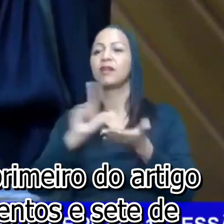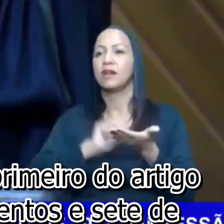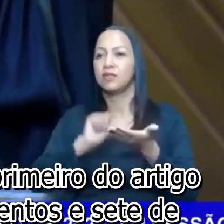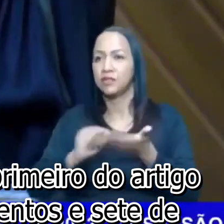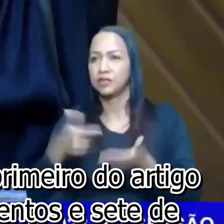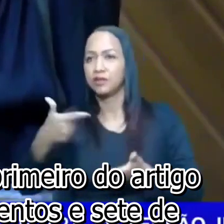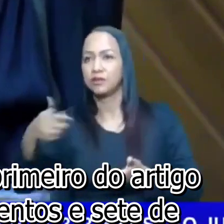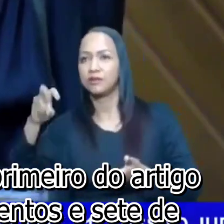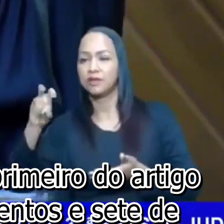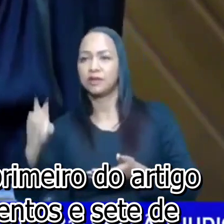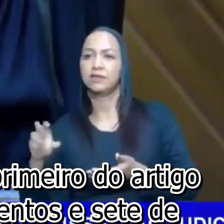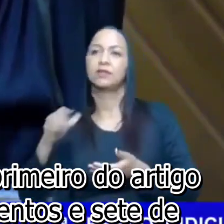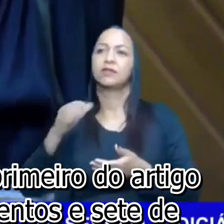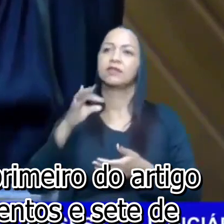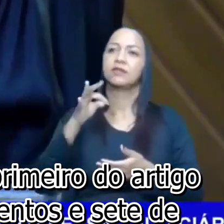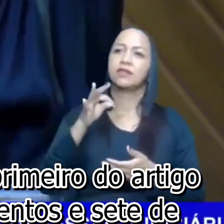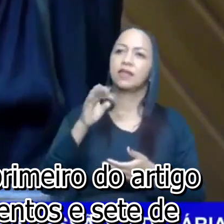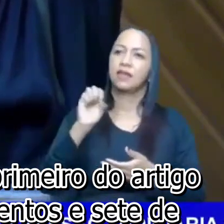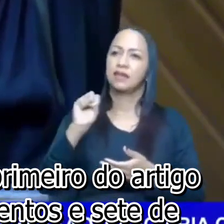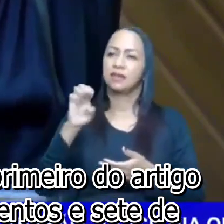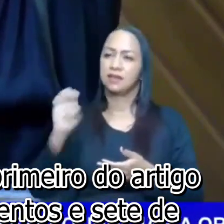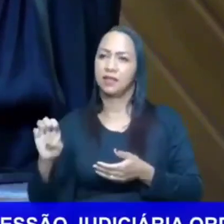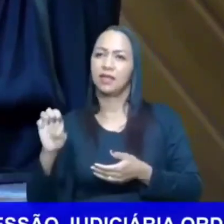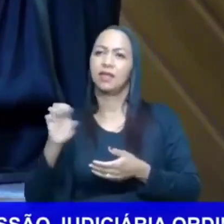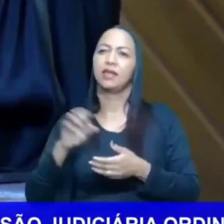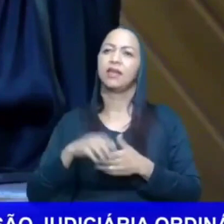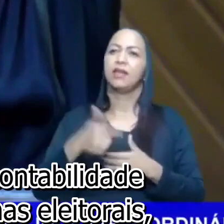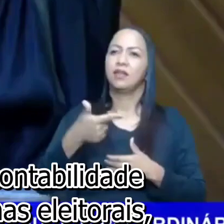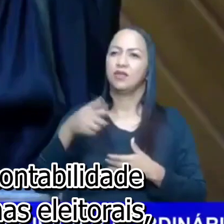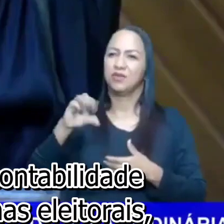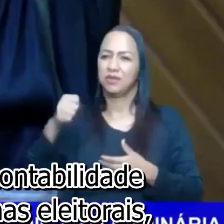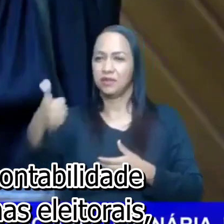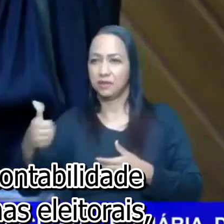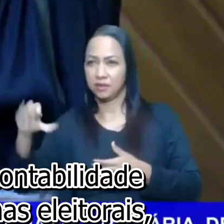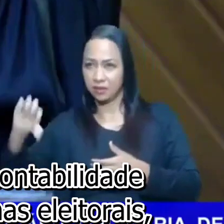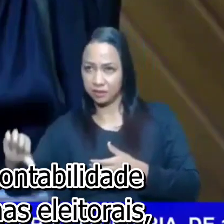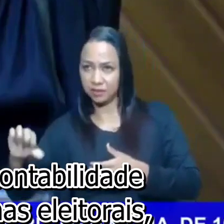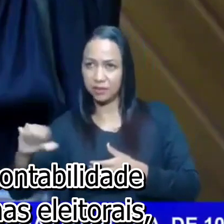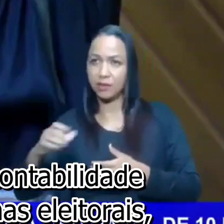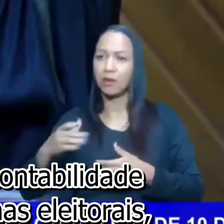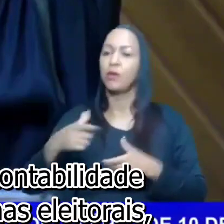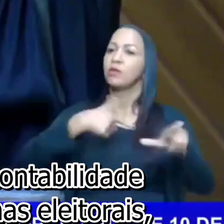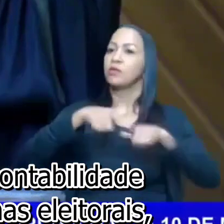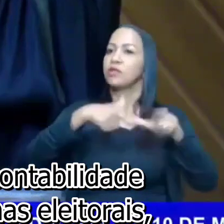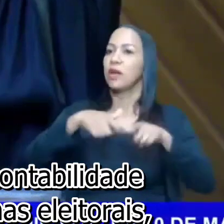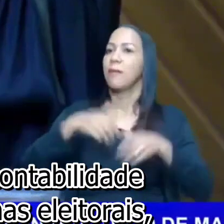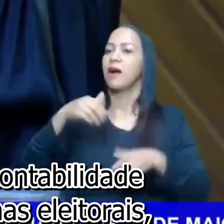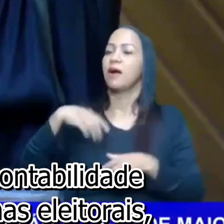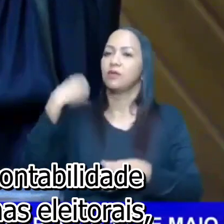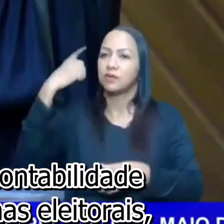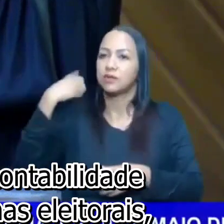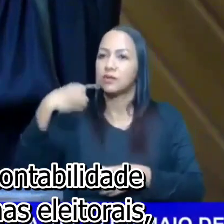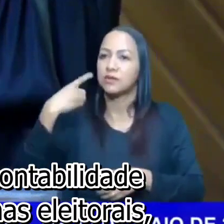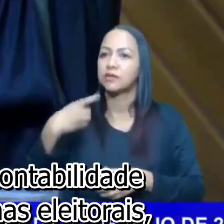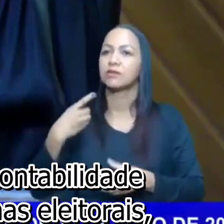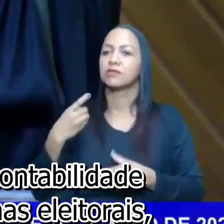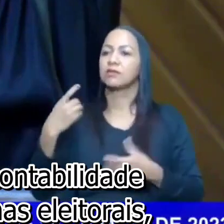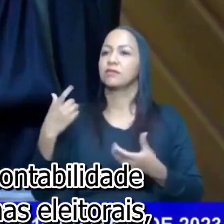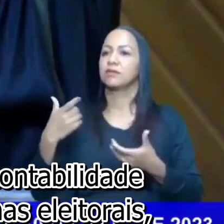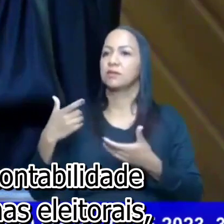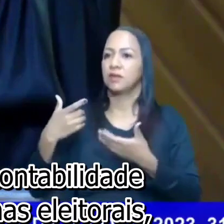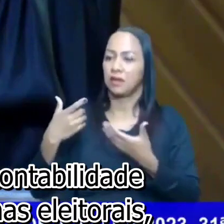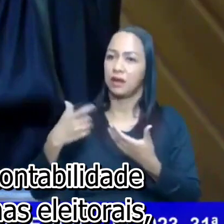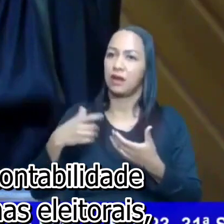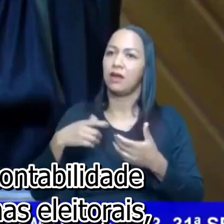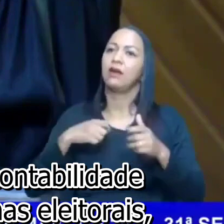da resolução do TSE 23607, de 2019, os serviços advocatícios e de contabilidade relacionados à prestação de serviços